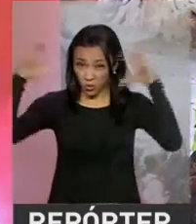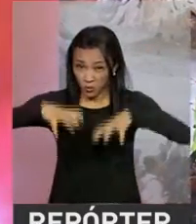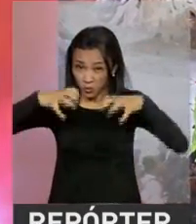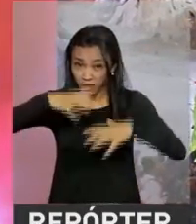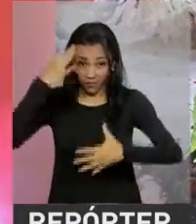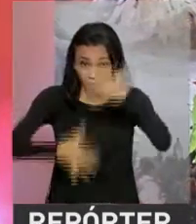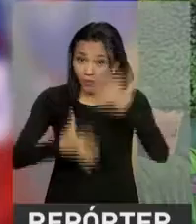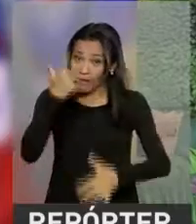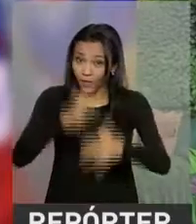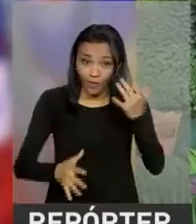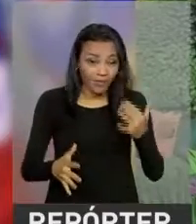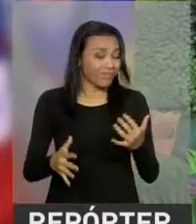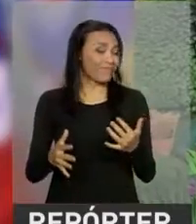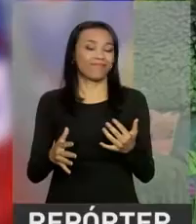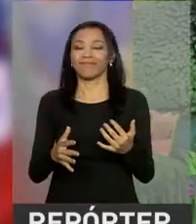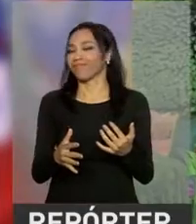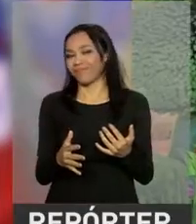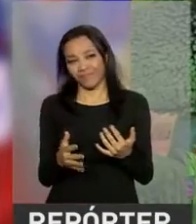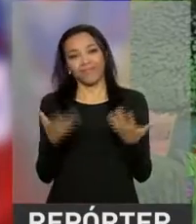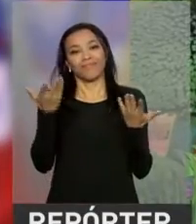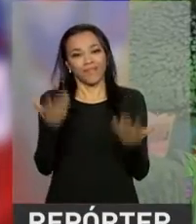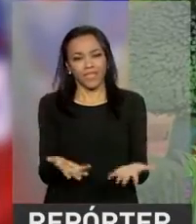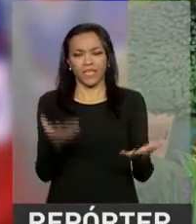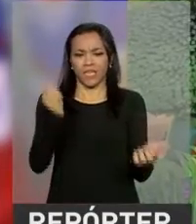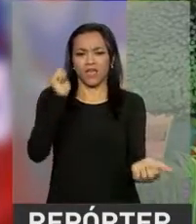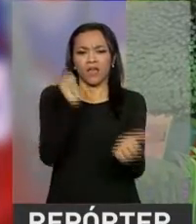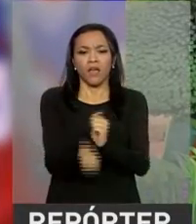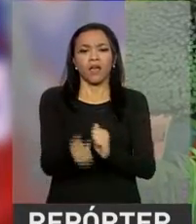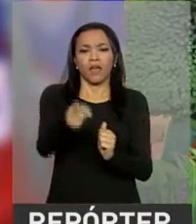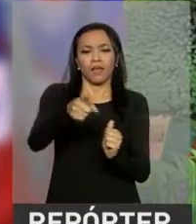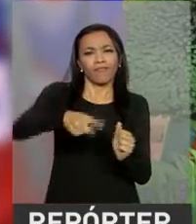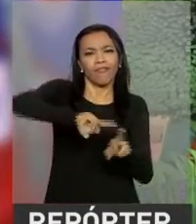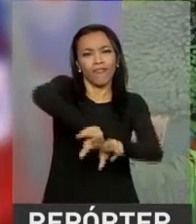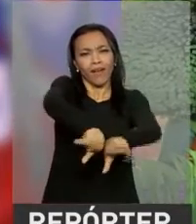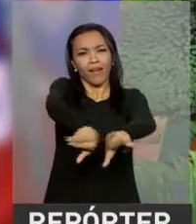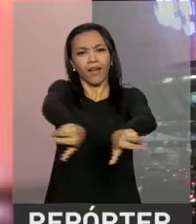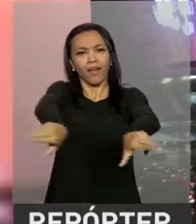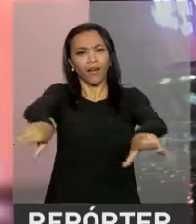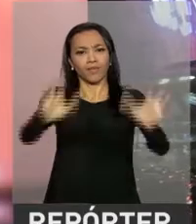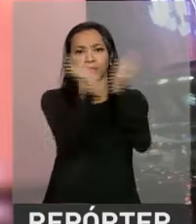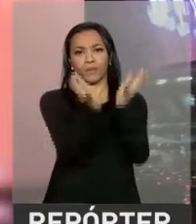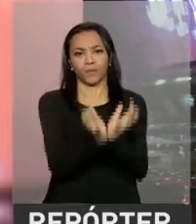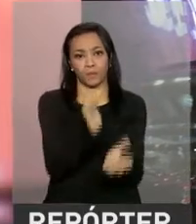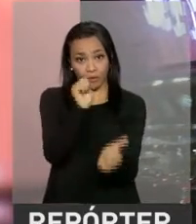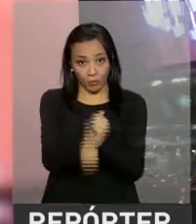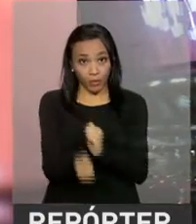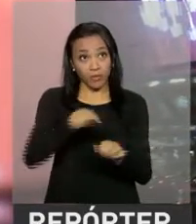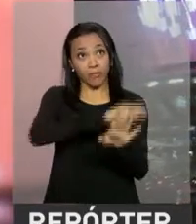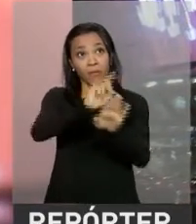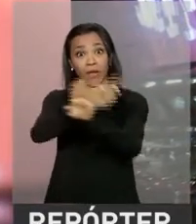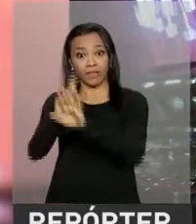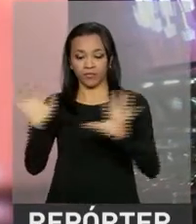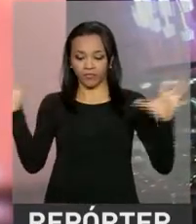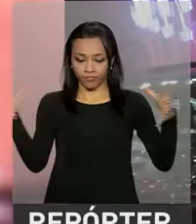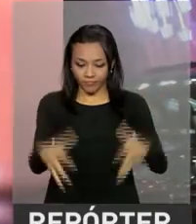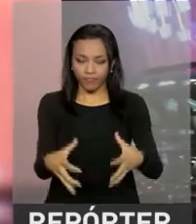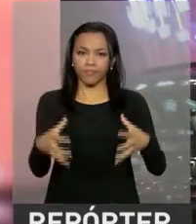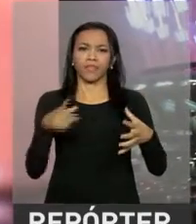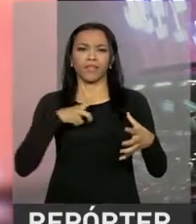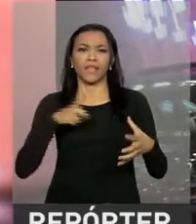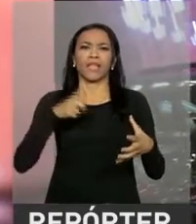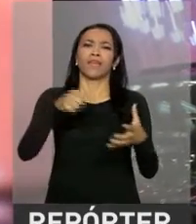atrapalhou a comemoração que uniu os atletas de todas as modalidades e países mais uma vez teve